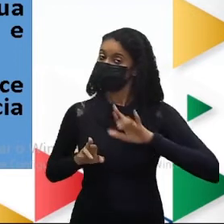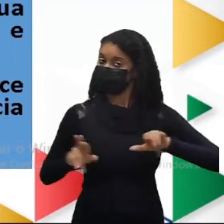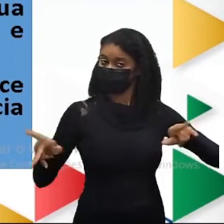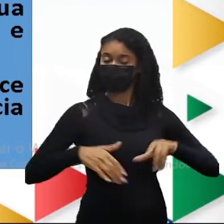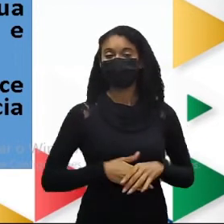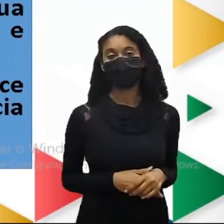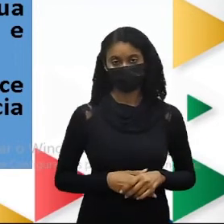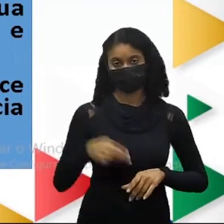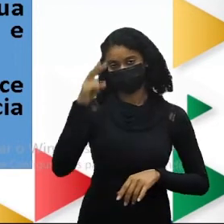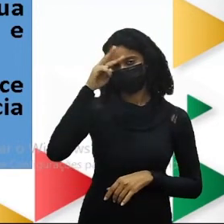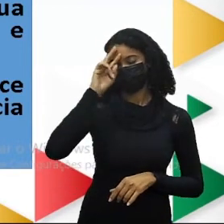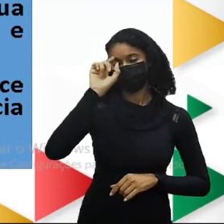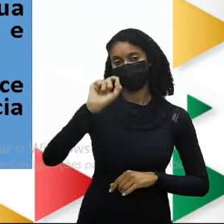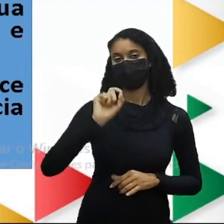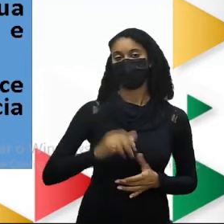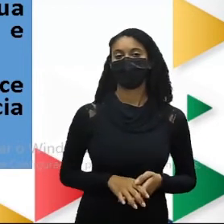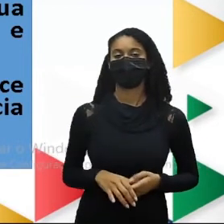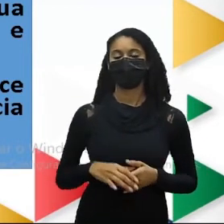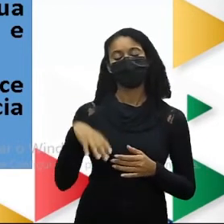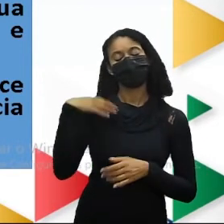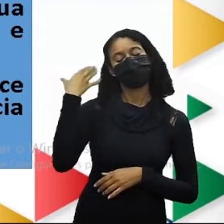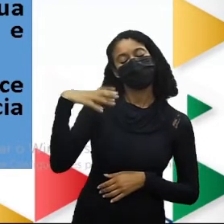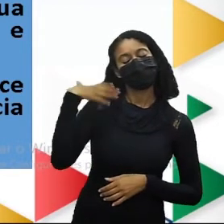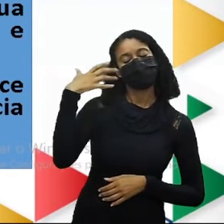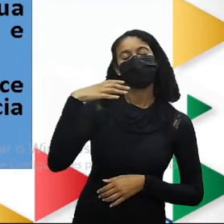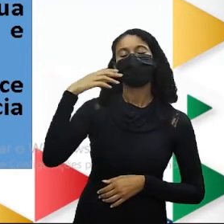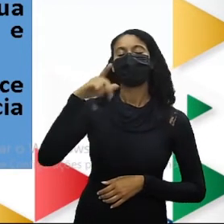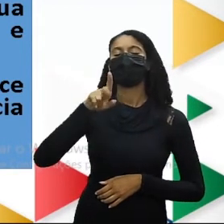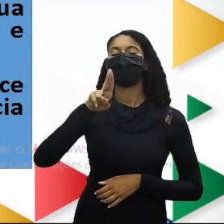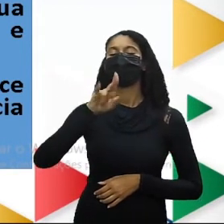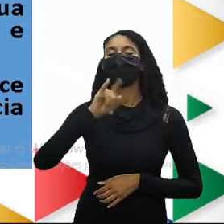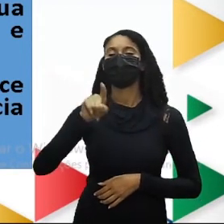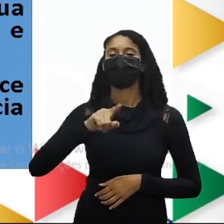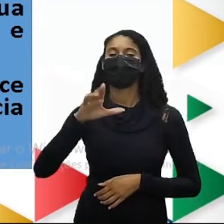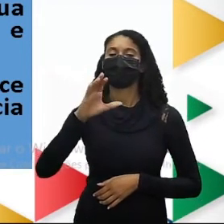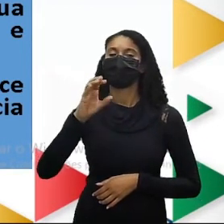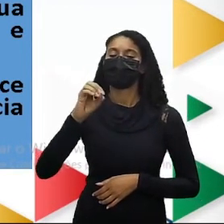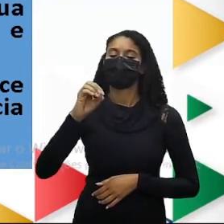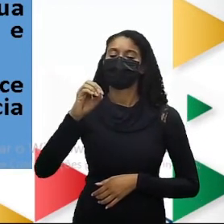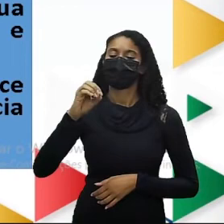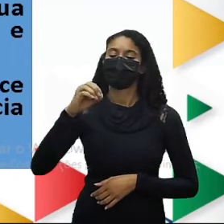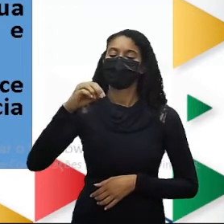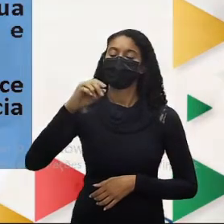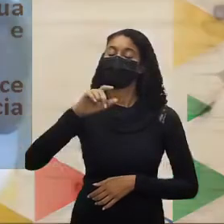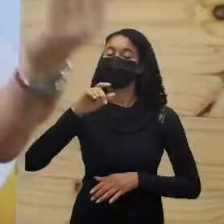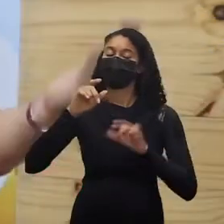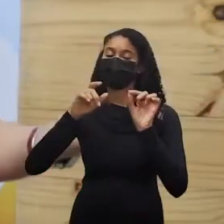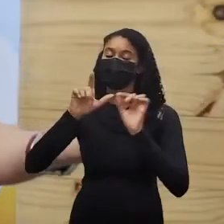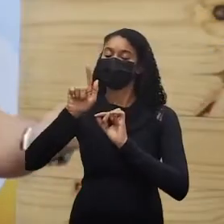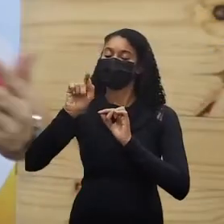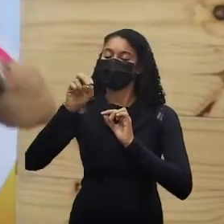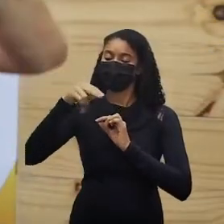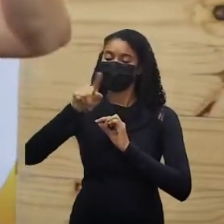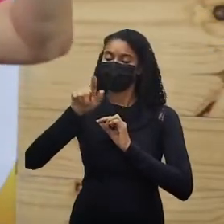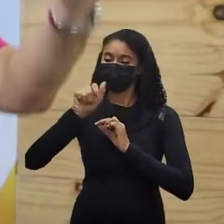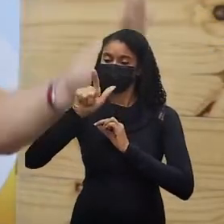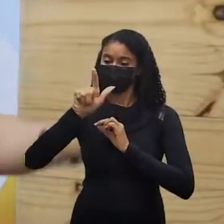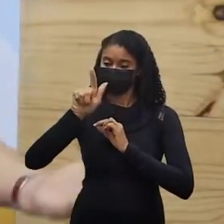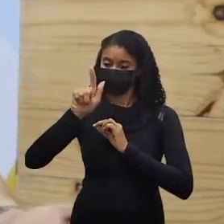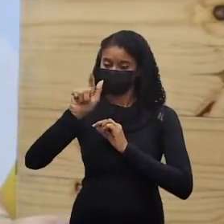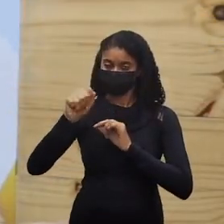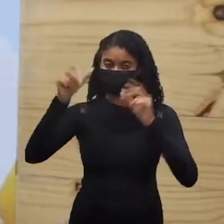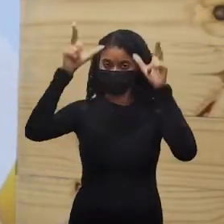informalidade. E lembrar que as músicas de Luiz Gonzaga, os textos de Chico Bento e tantos outros são